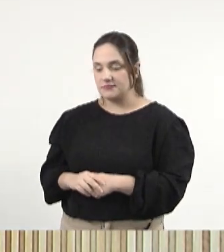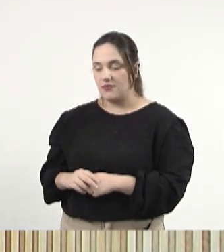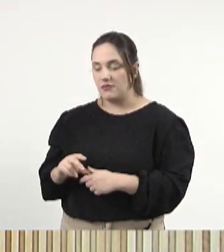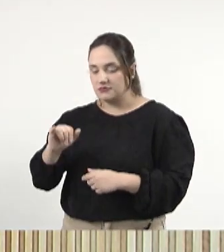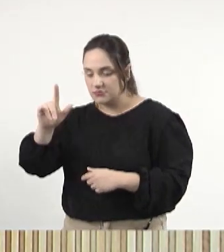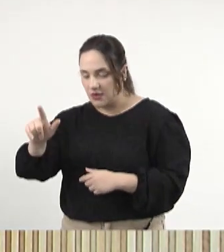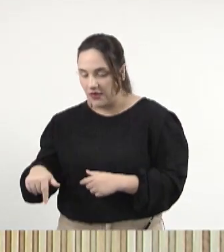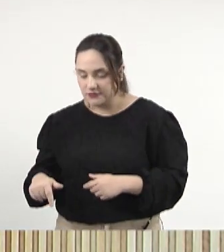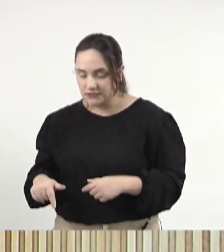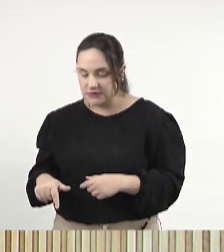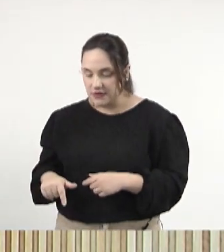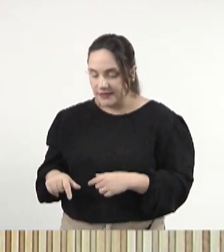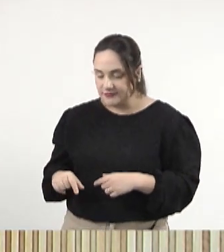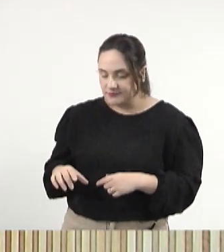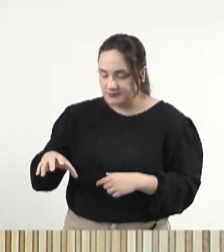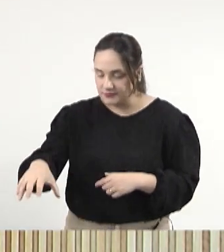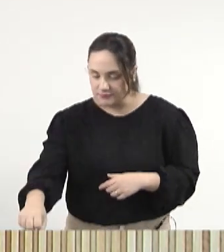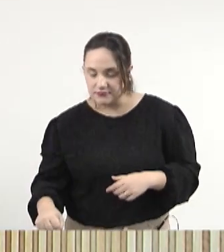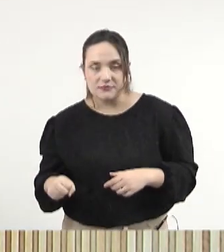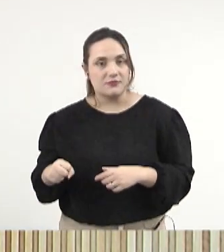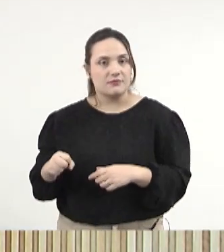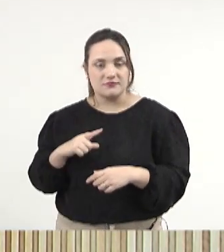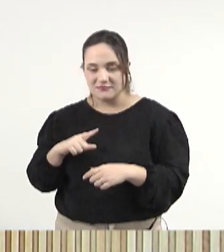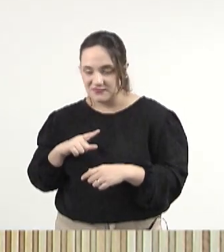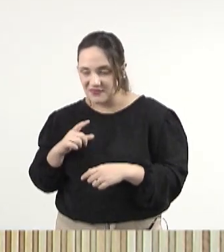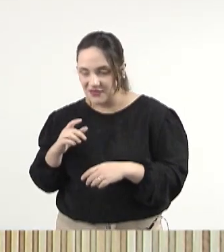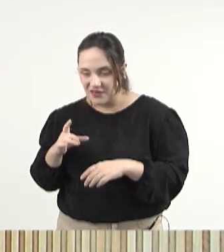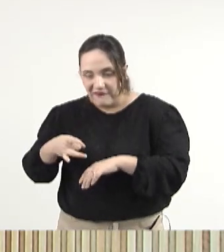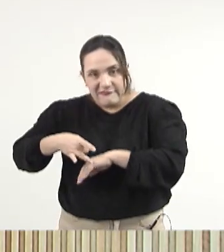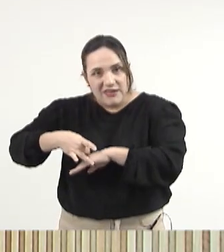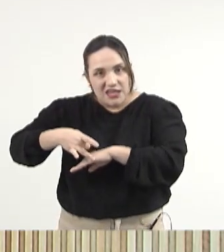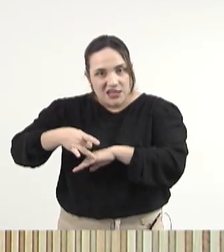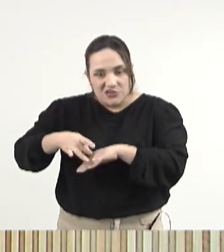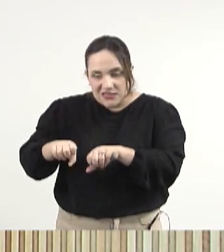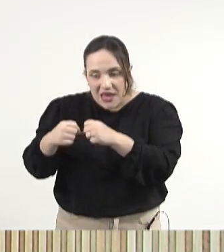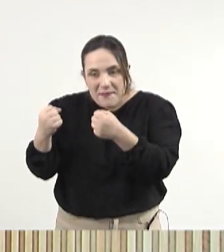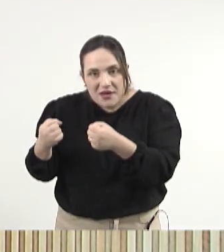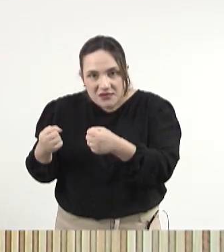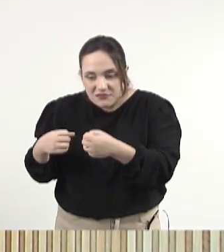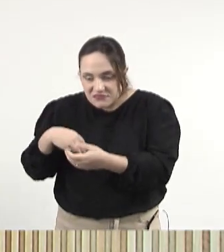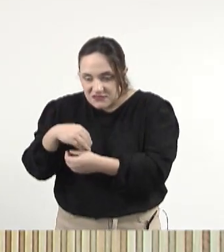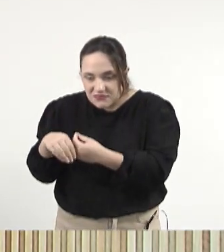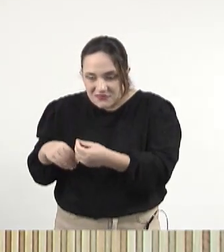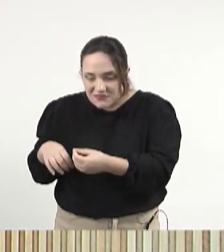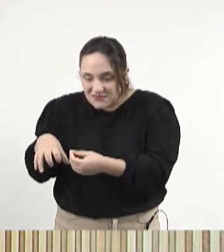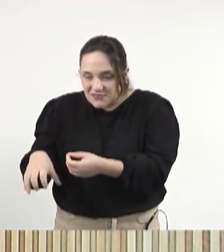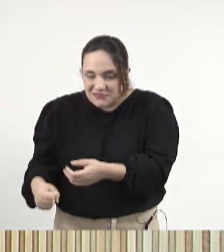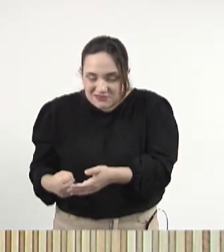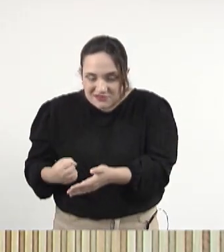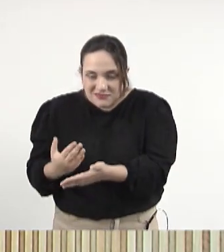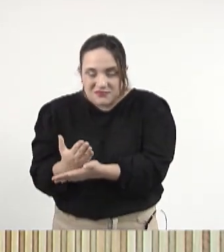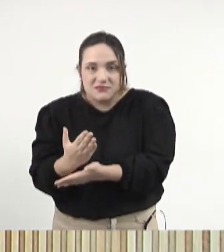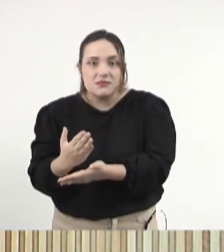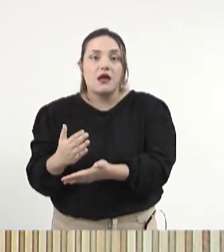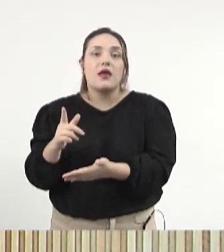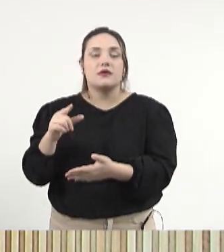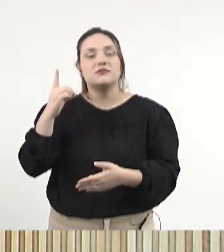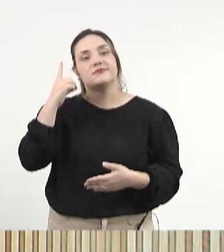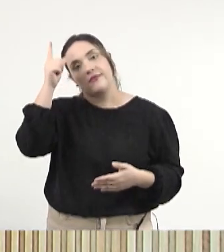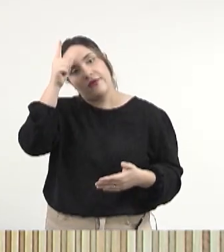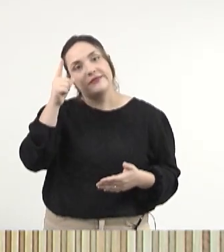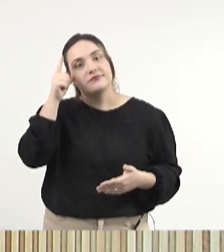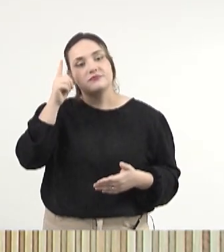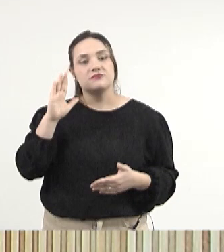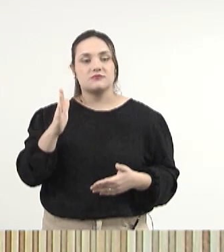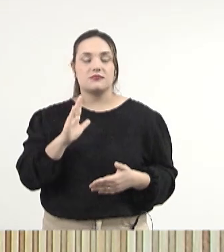colocando junto com o lixo comum pedaços de vidro, né? Infelizmente, acidentes acontecem. Até a deputada Lia Nogueira coloca